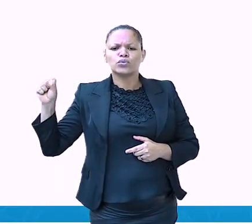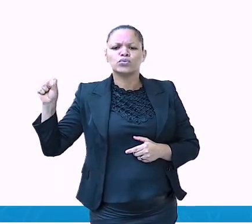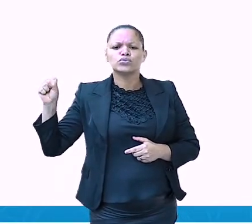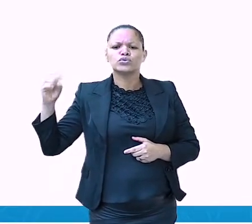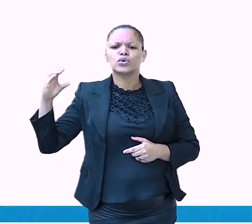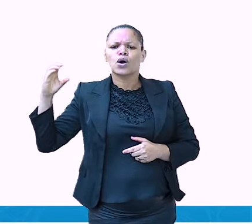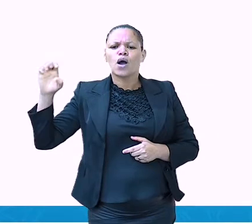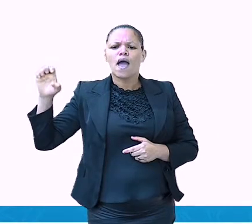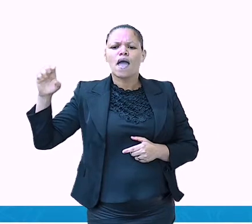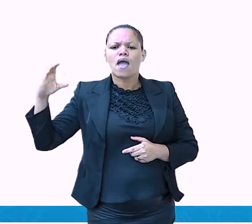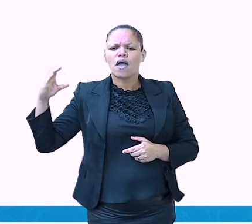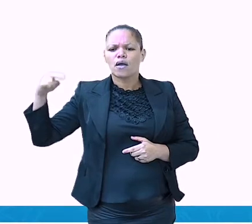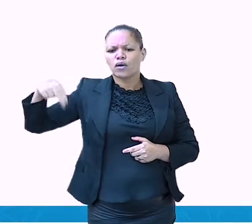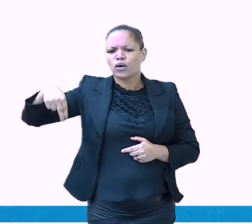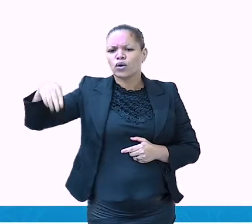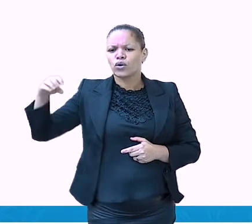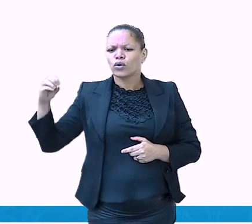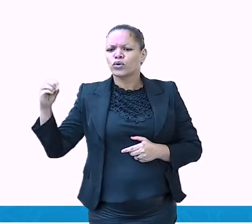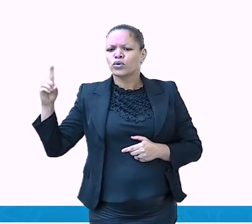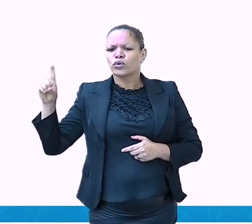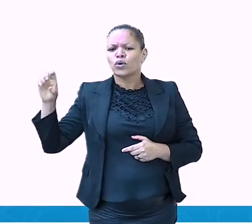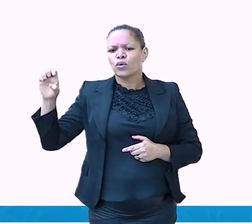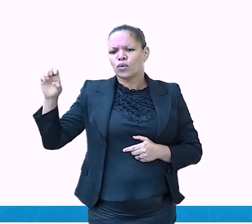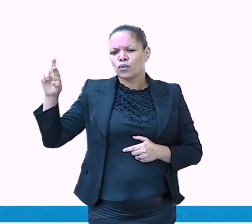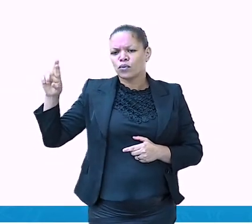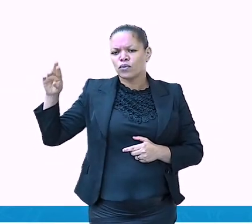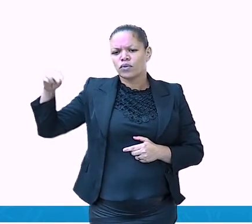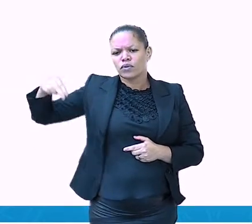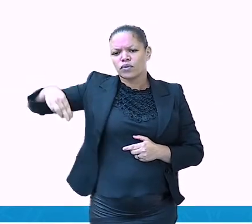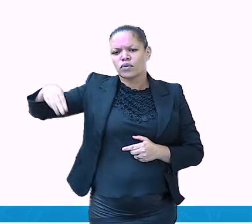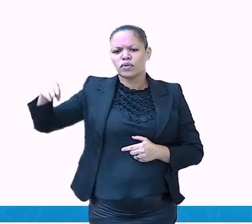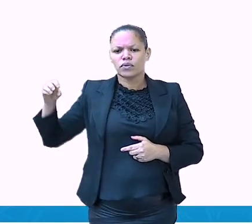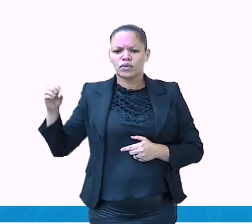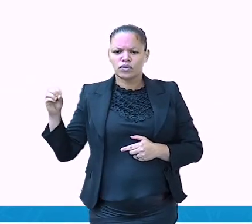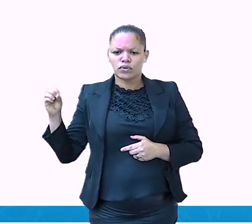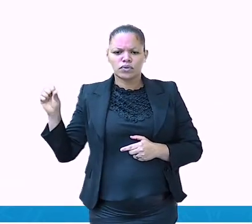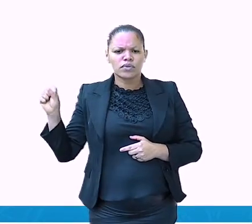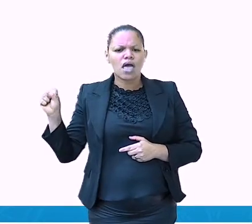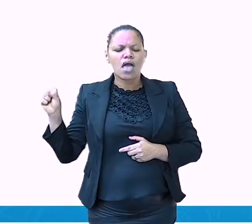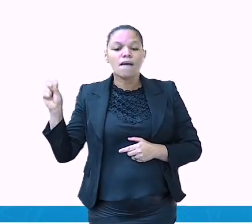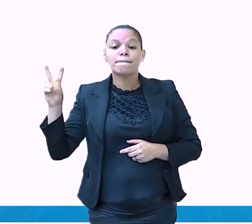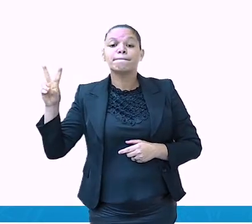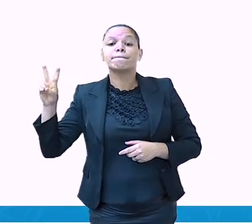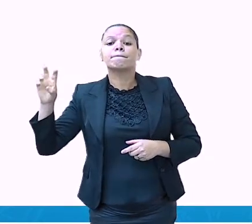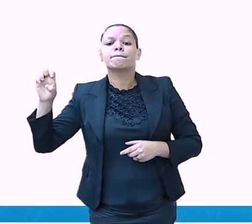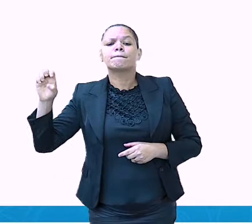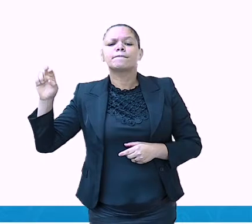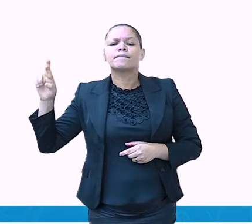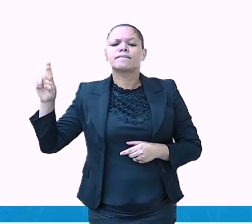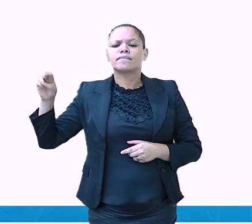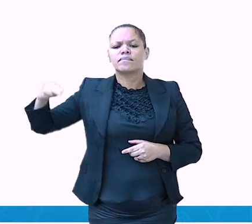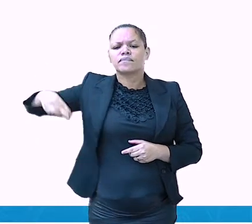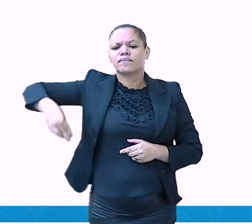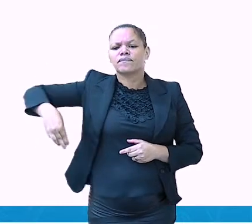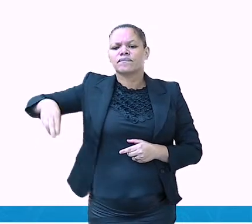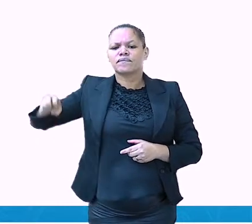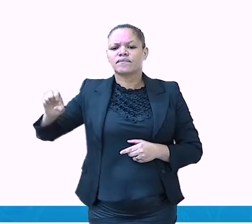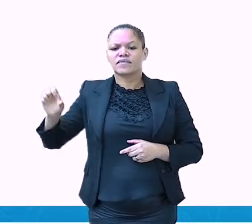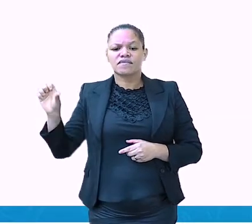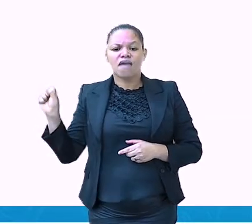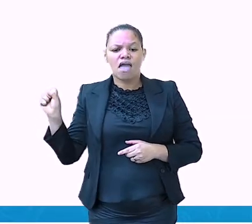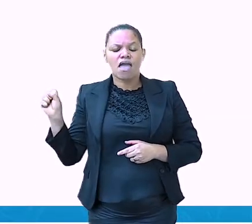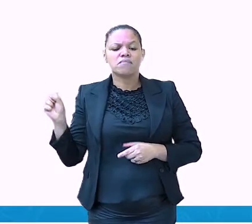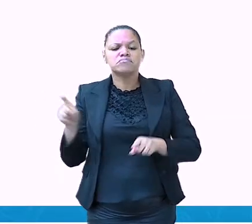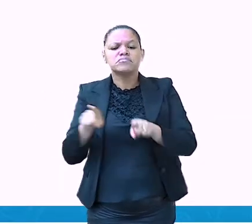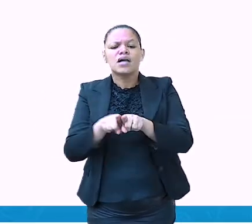aneolídeos e, por último, as esponjas. Então, eu vou começar a descrever para vocês por